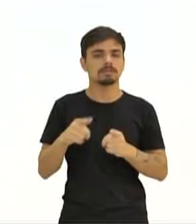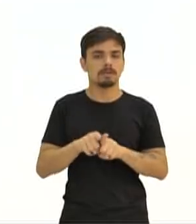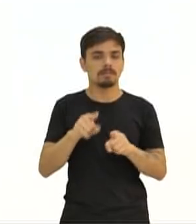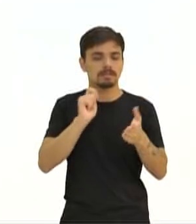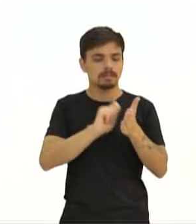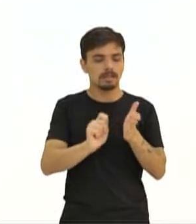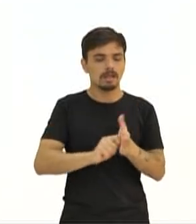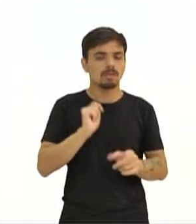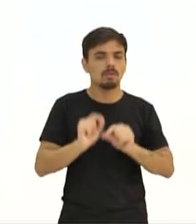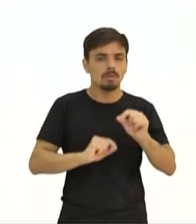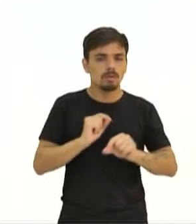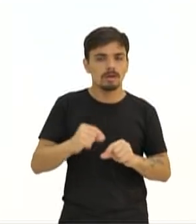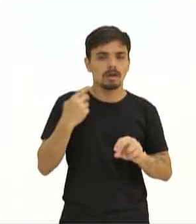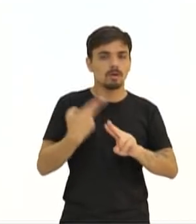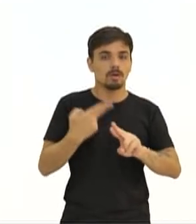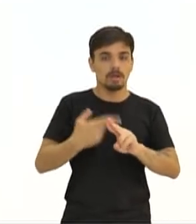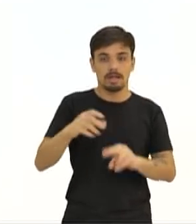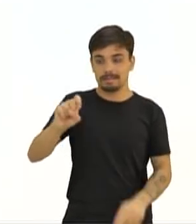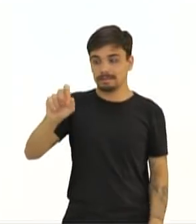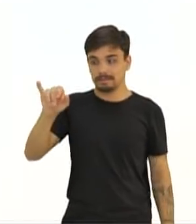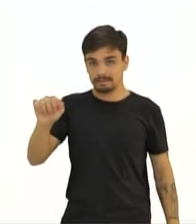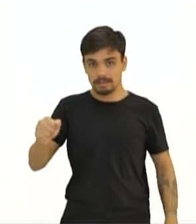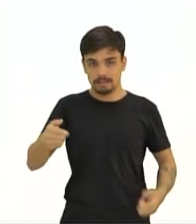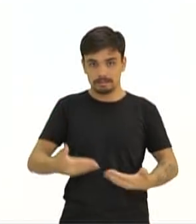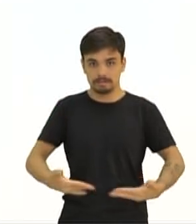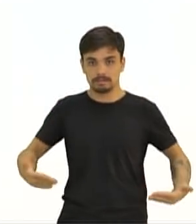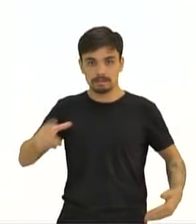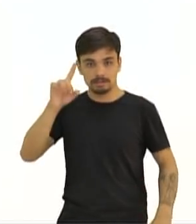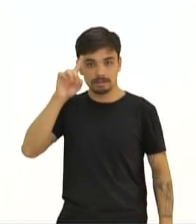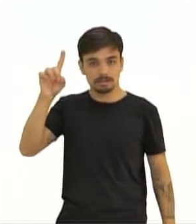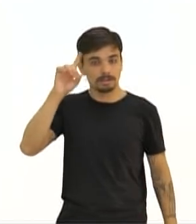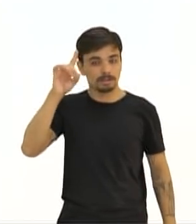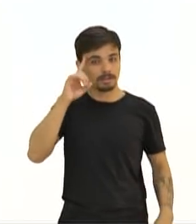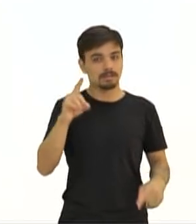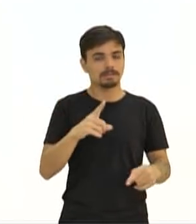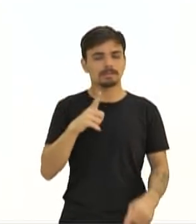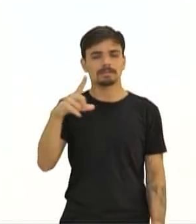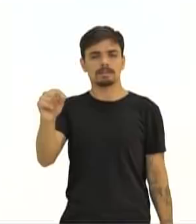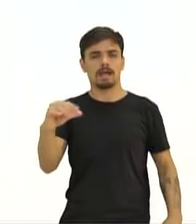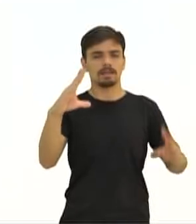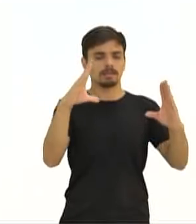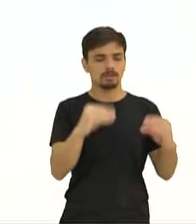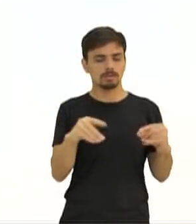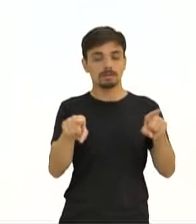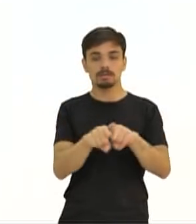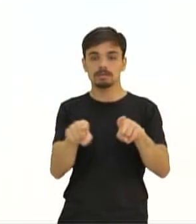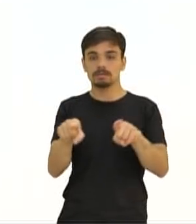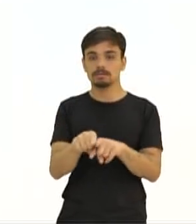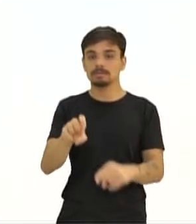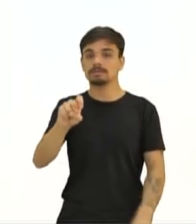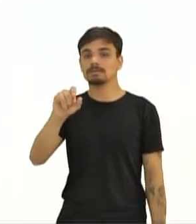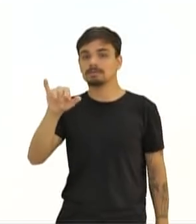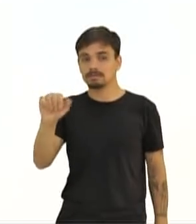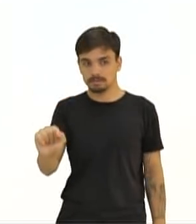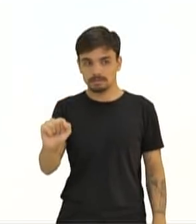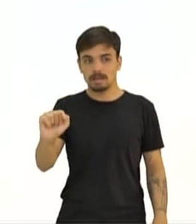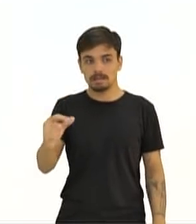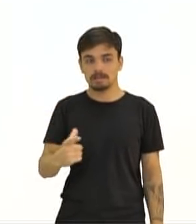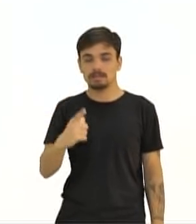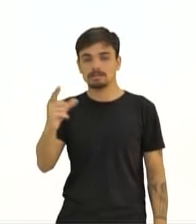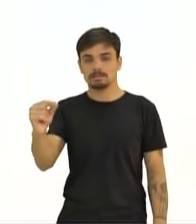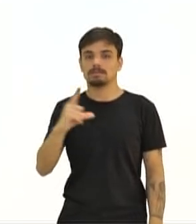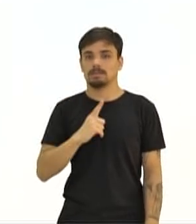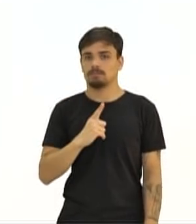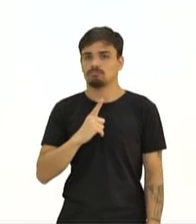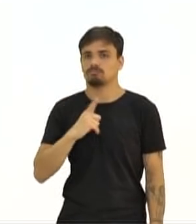a seguinte coisa: use saia, saia de dia, saia de noite, saia de si. Então,